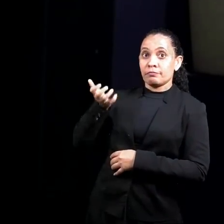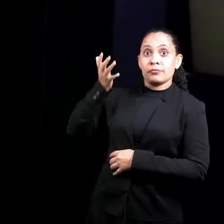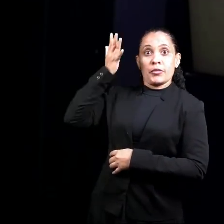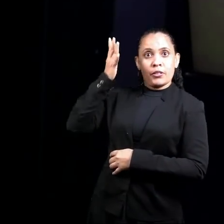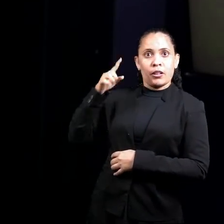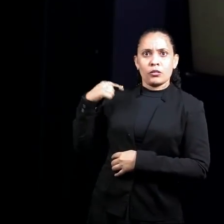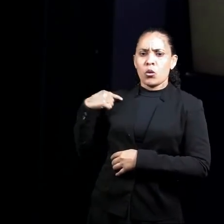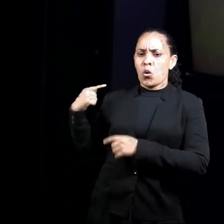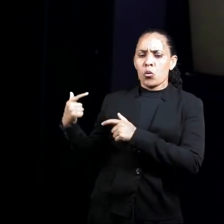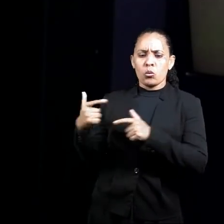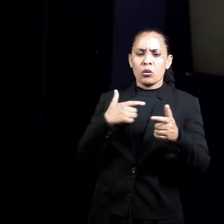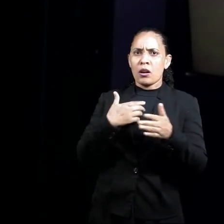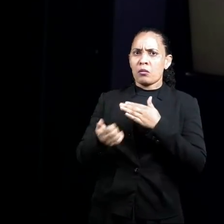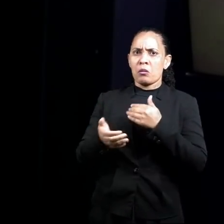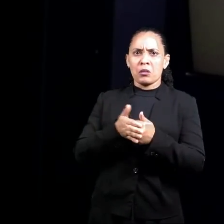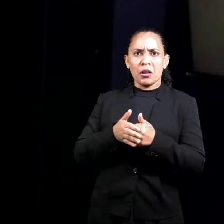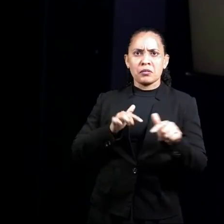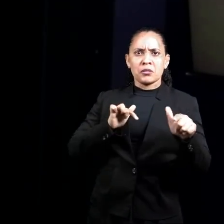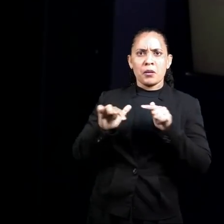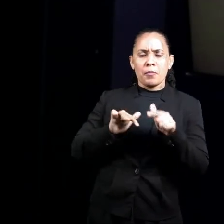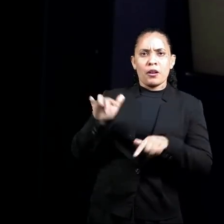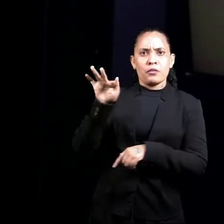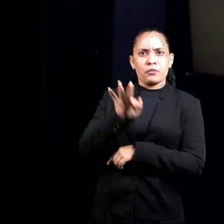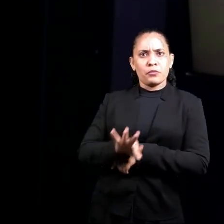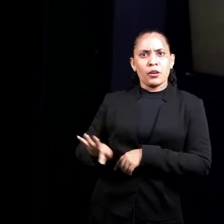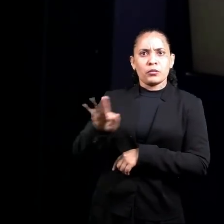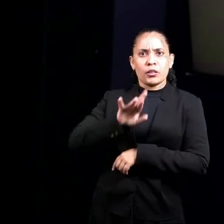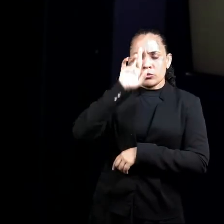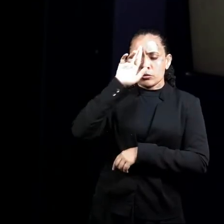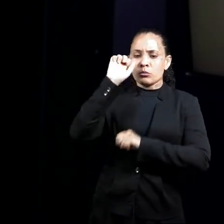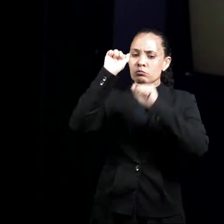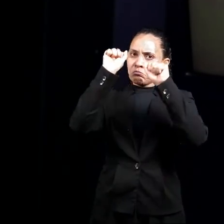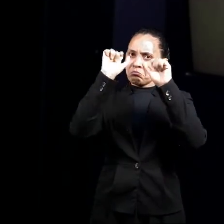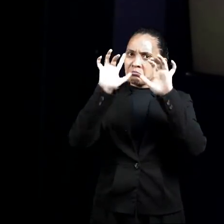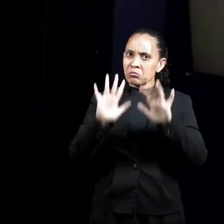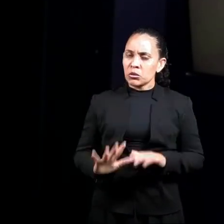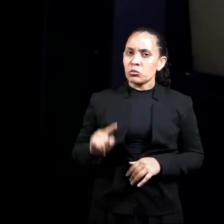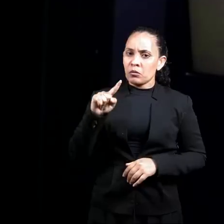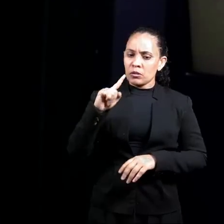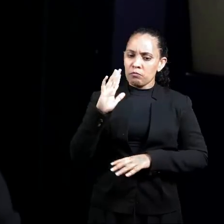de trabalho, na faculdade, onde você estiver, e o Senhor te abençoar e te prosperar.